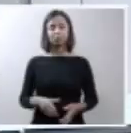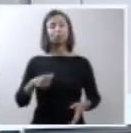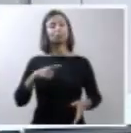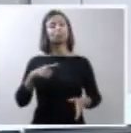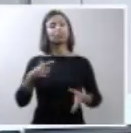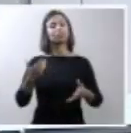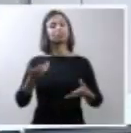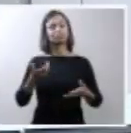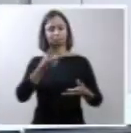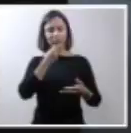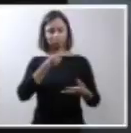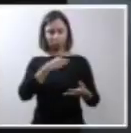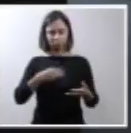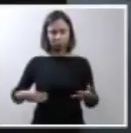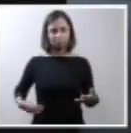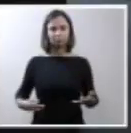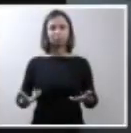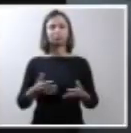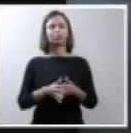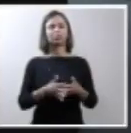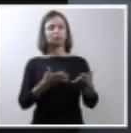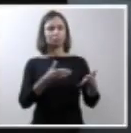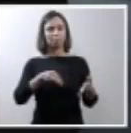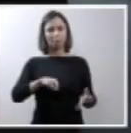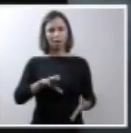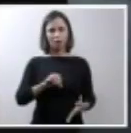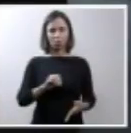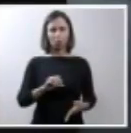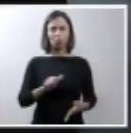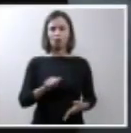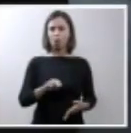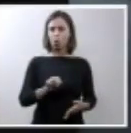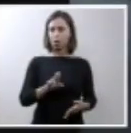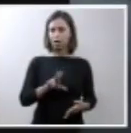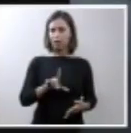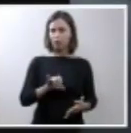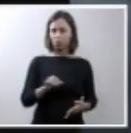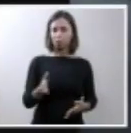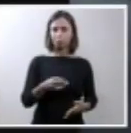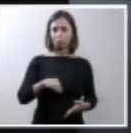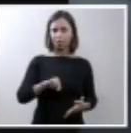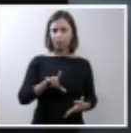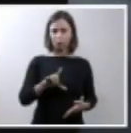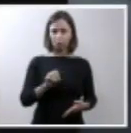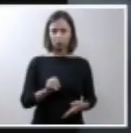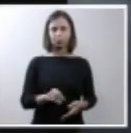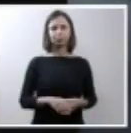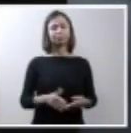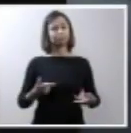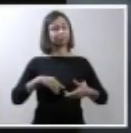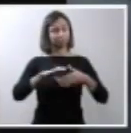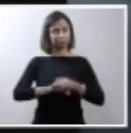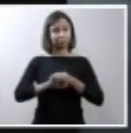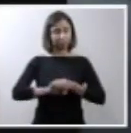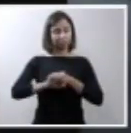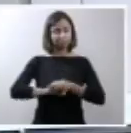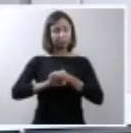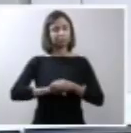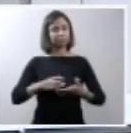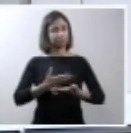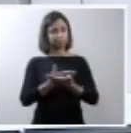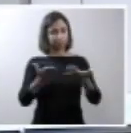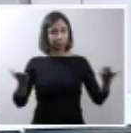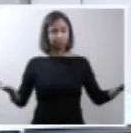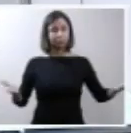não Excelentíssimo Senhor ministro marco Aurélio Melo na pessoa de quem cumprimento os demais ministros